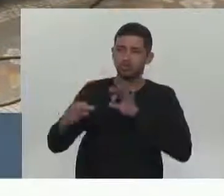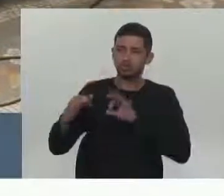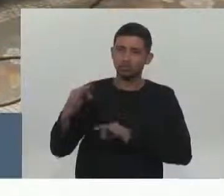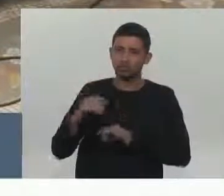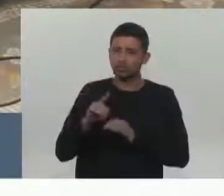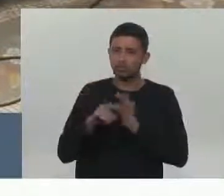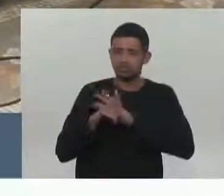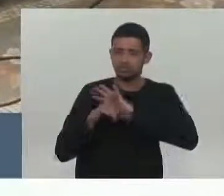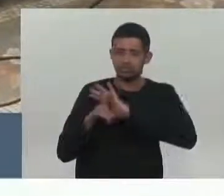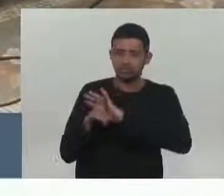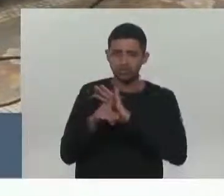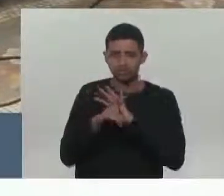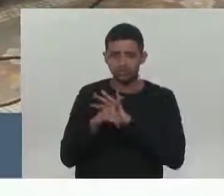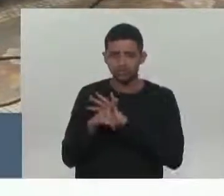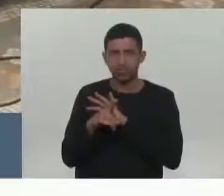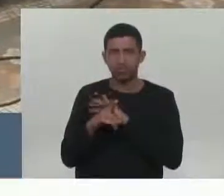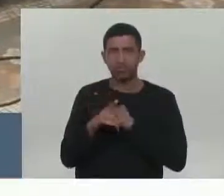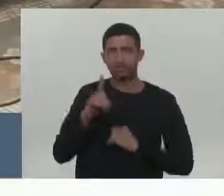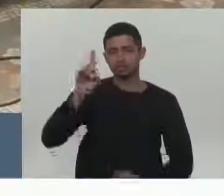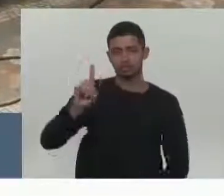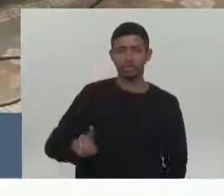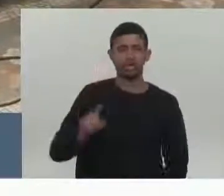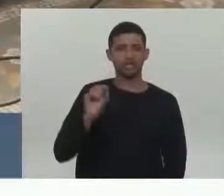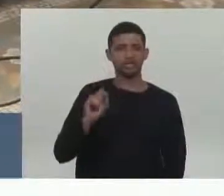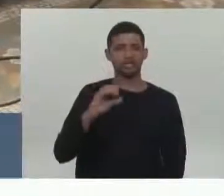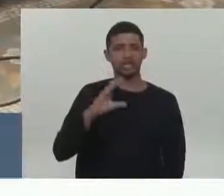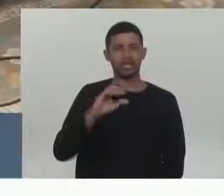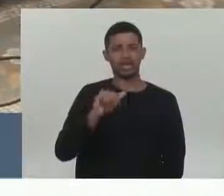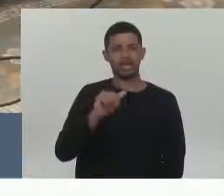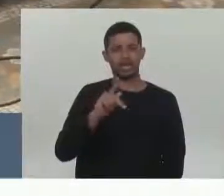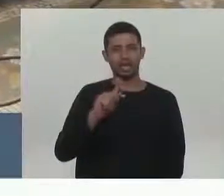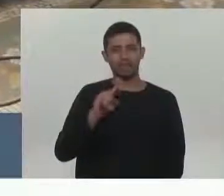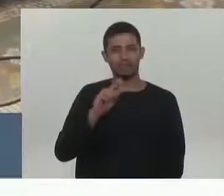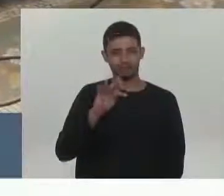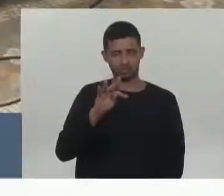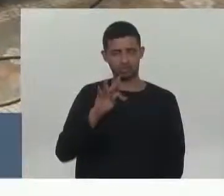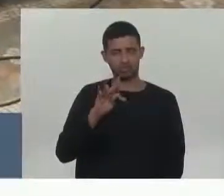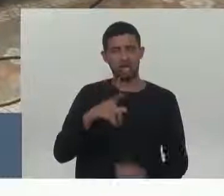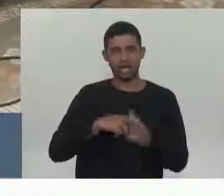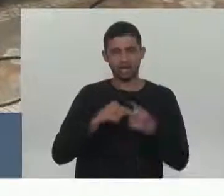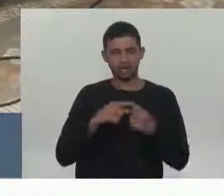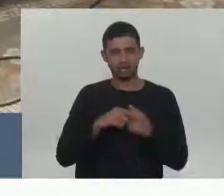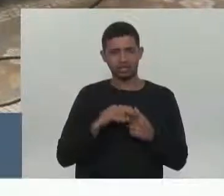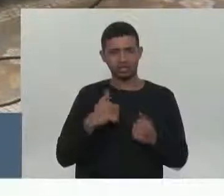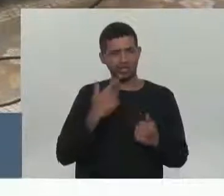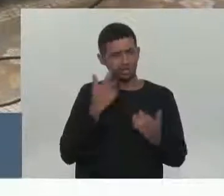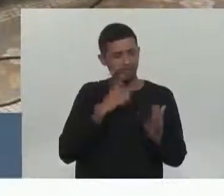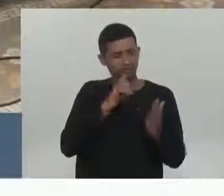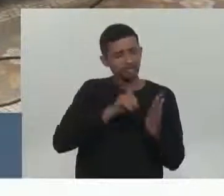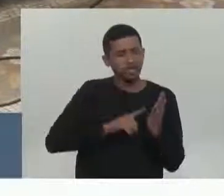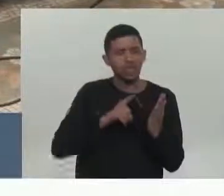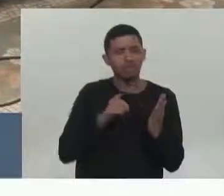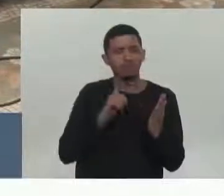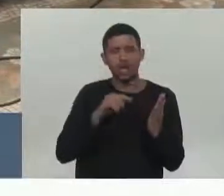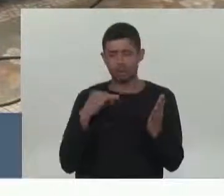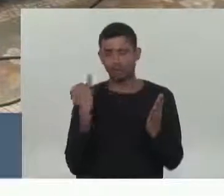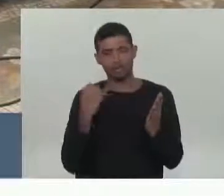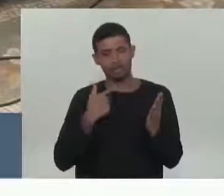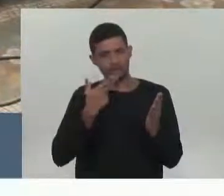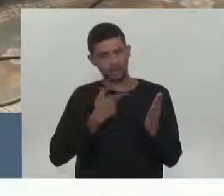o direito que trata o caput desse artigo. E aí vamos ver qual foi esse direito, que é